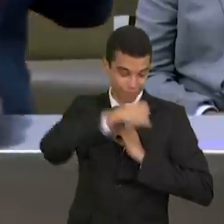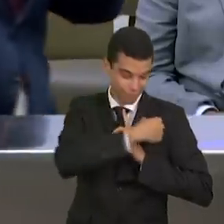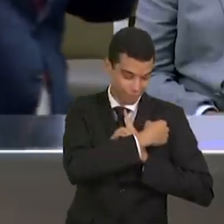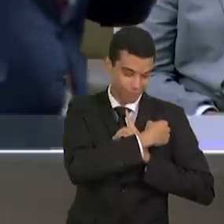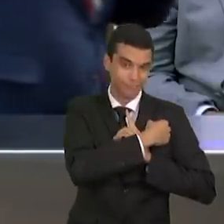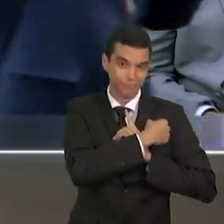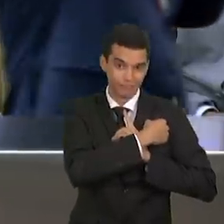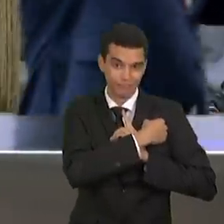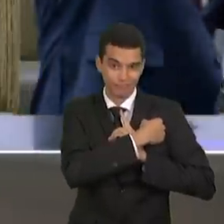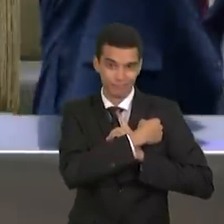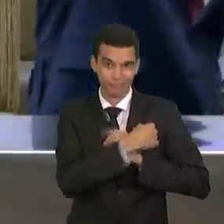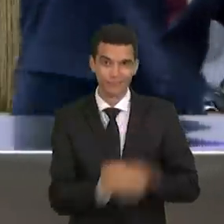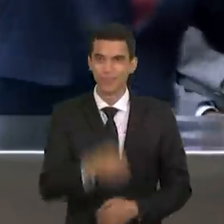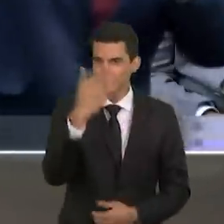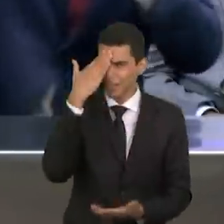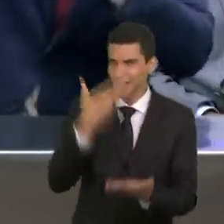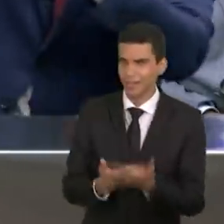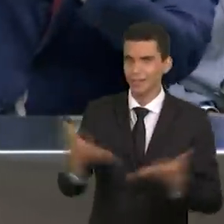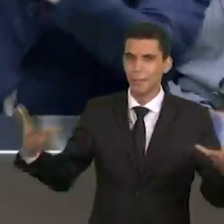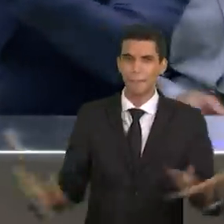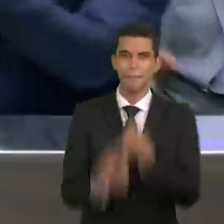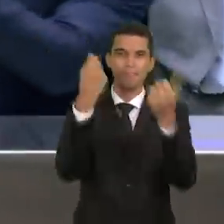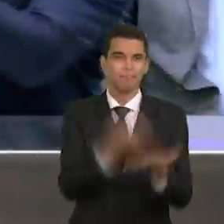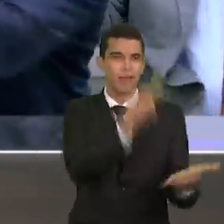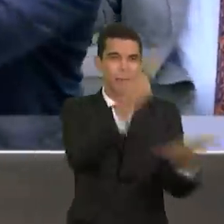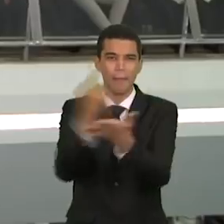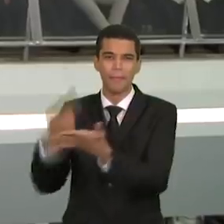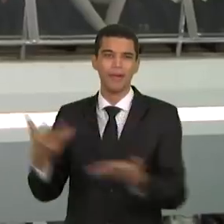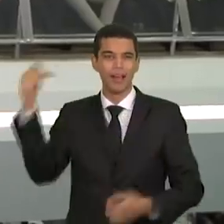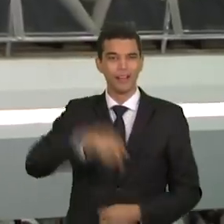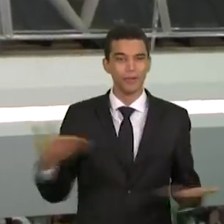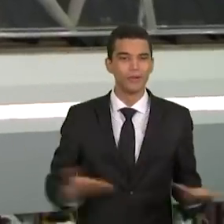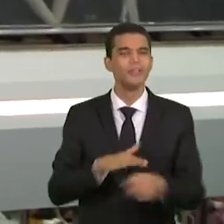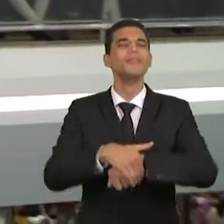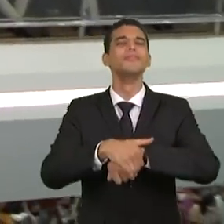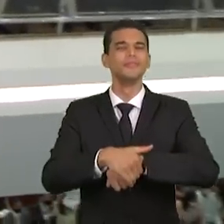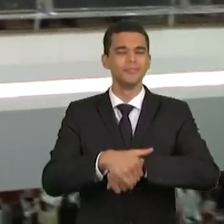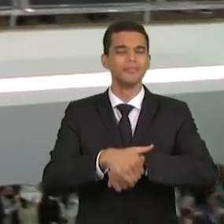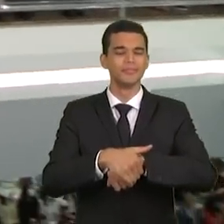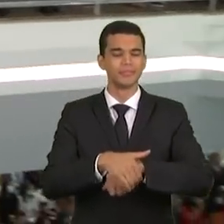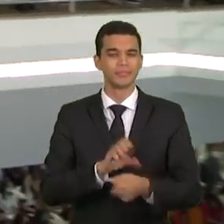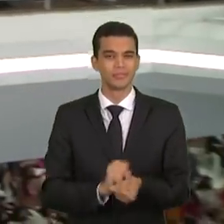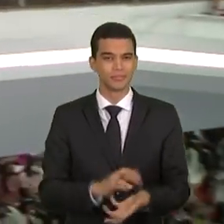Quantos creem que está acontecendo milagre já aqui, nesta noite?